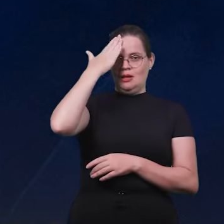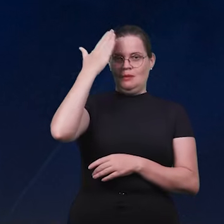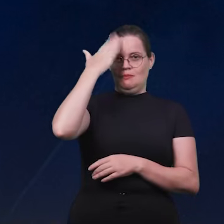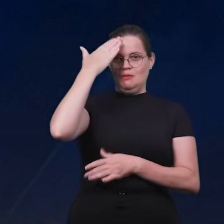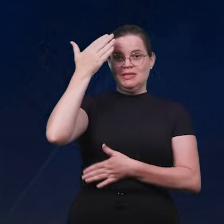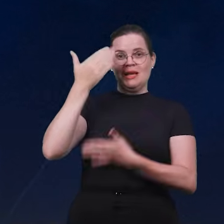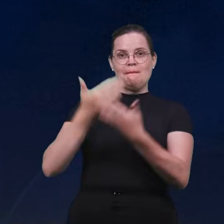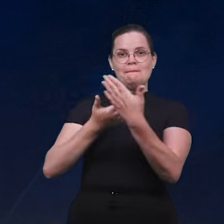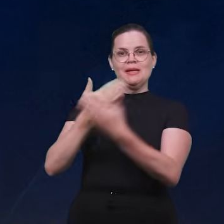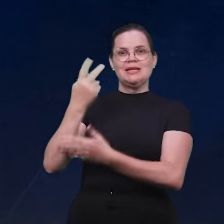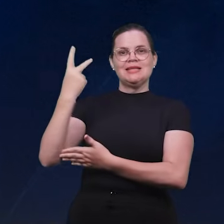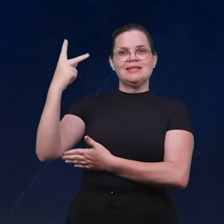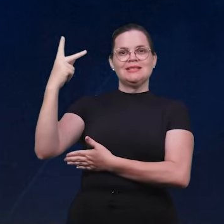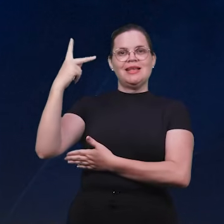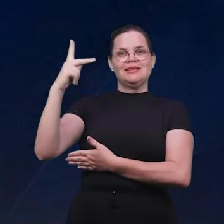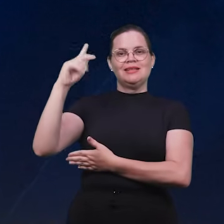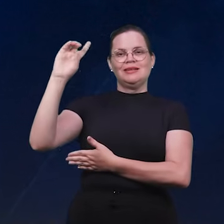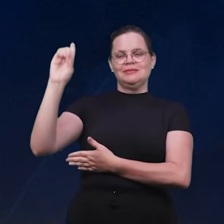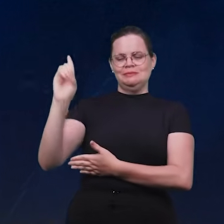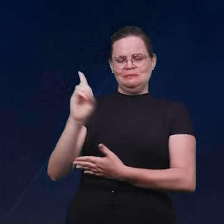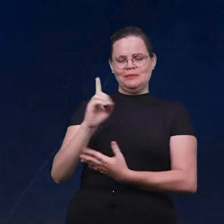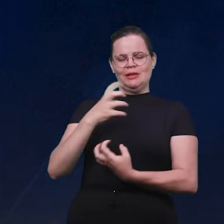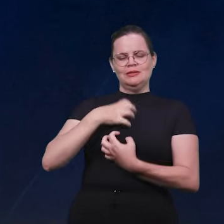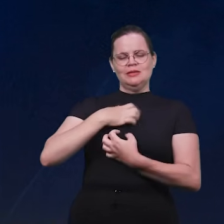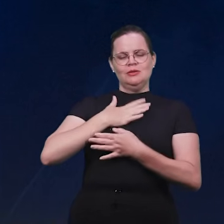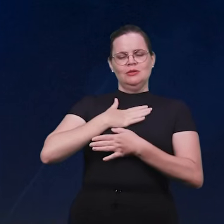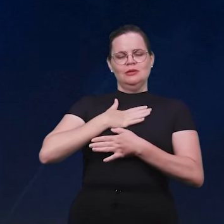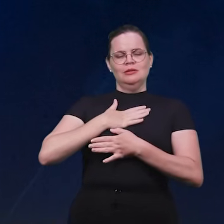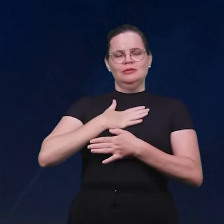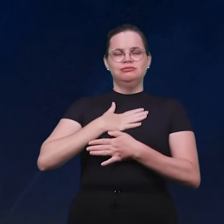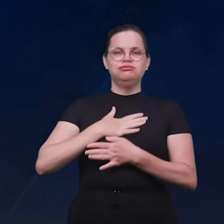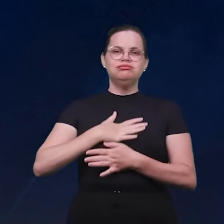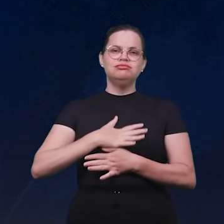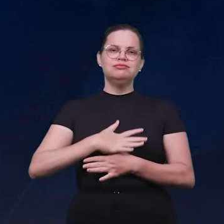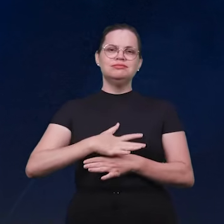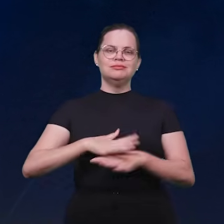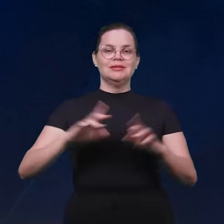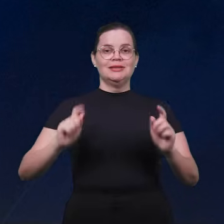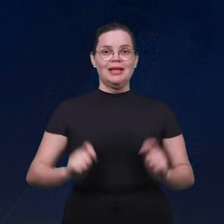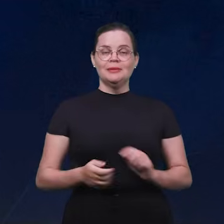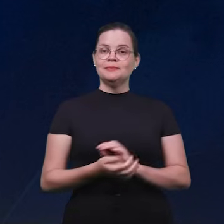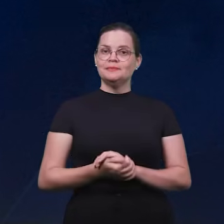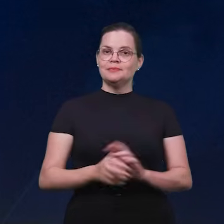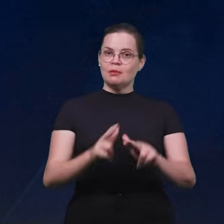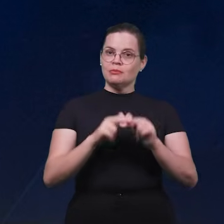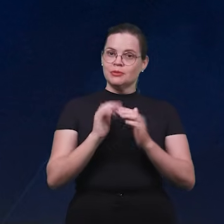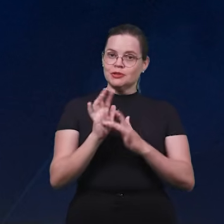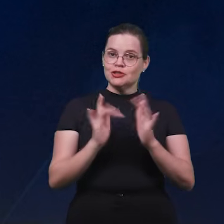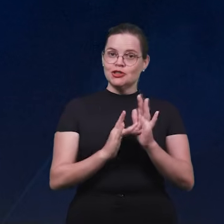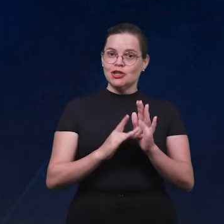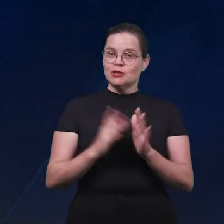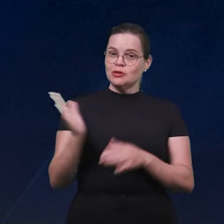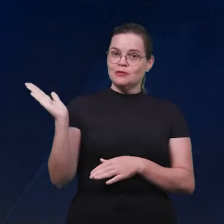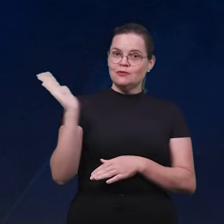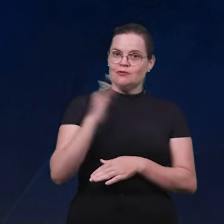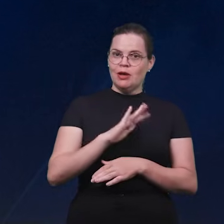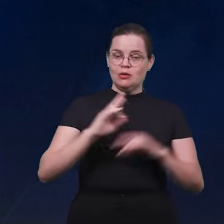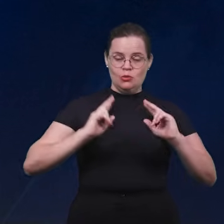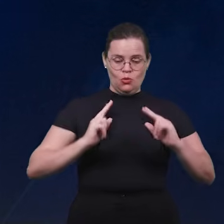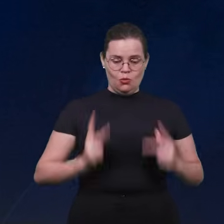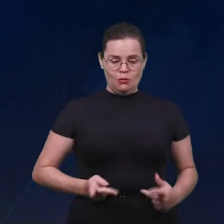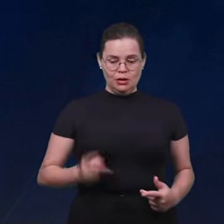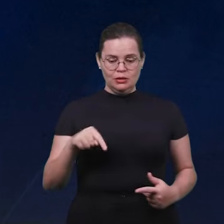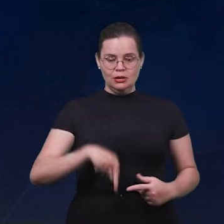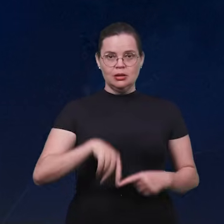santa presença nos faz descansar. Foi por isso que o Senhor Jesus, ele veio ao mundo. Ele veio